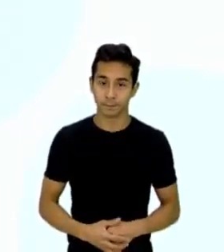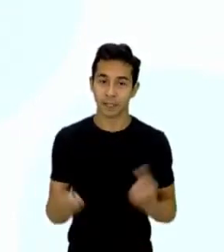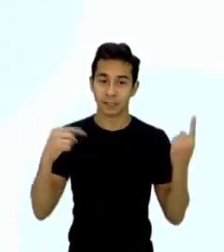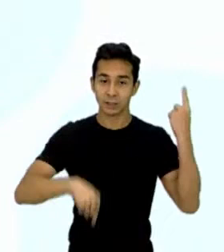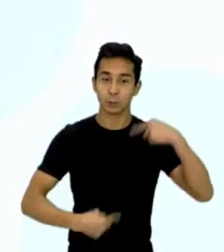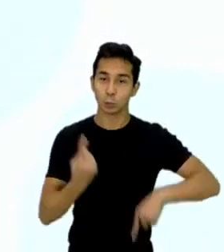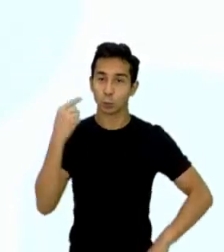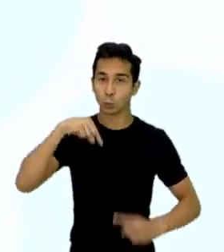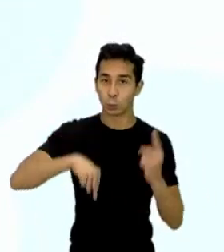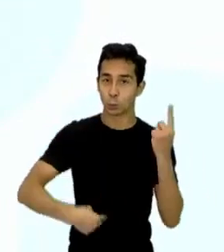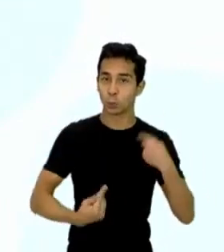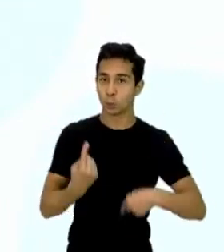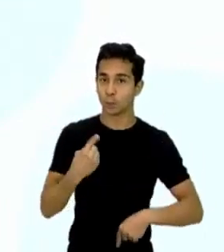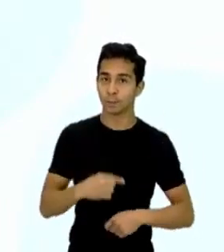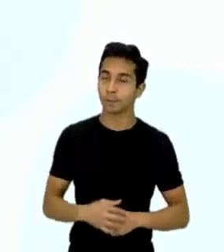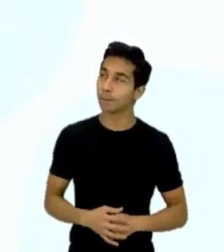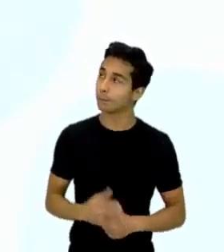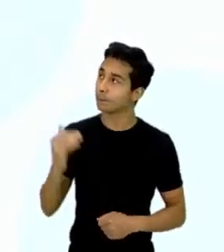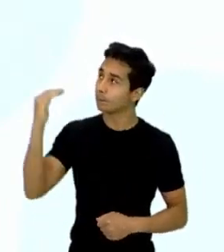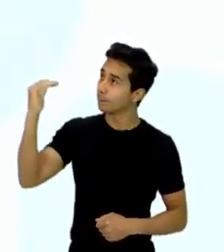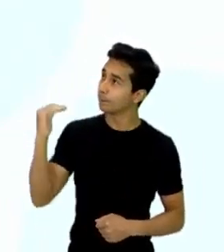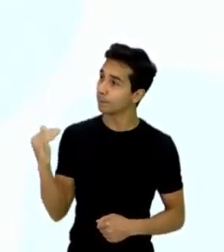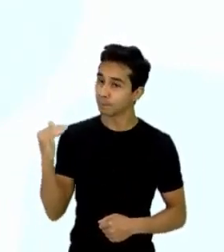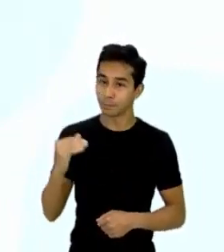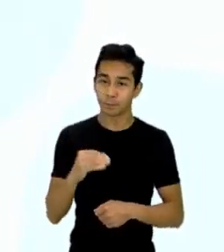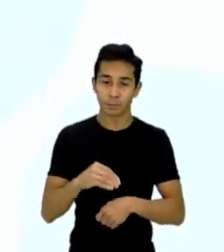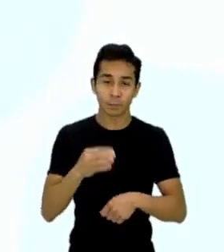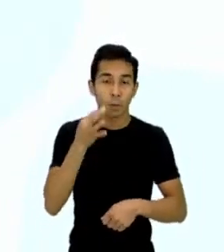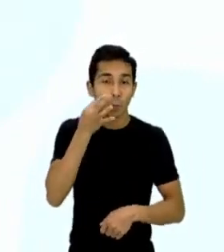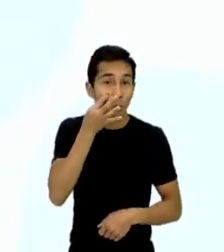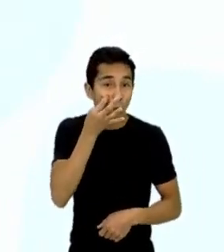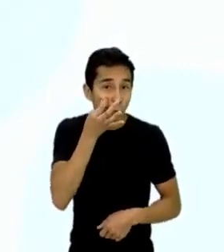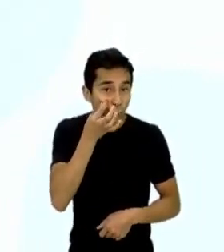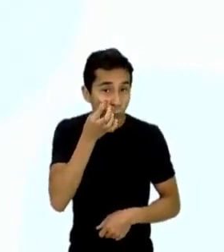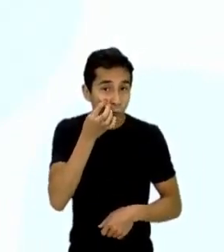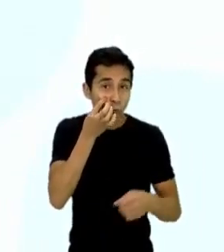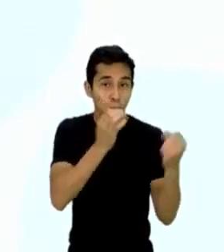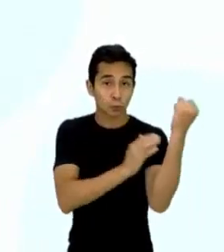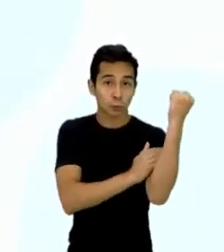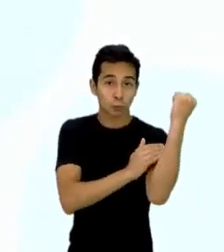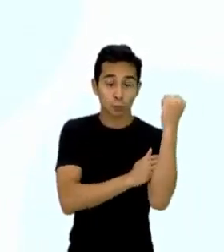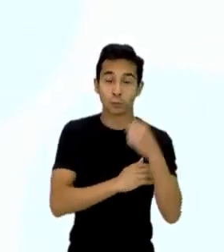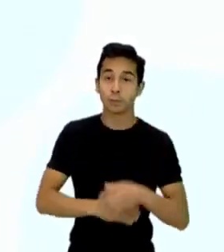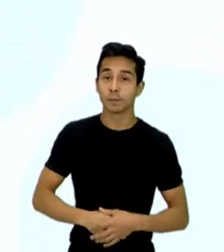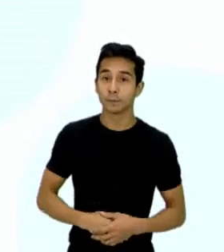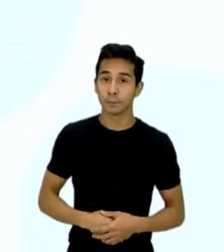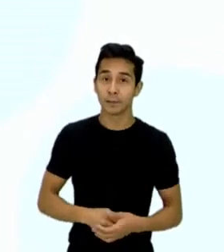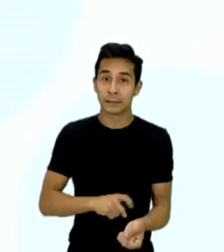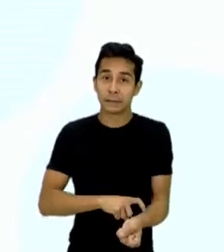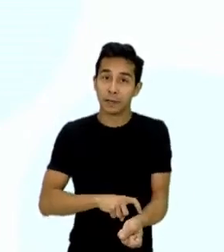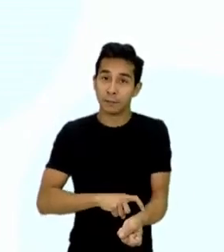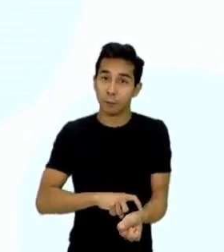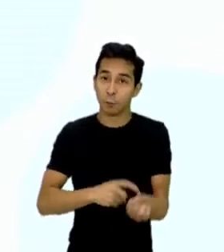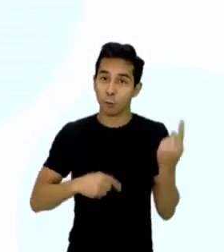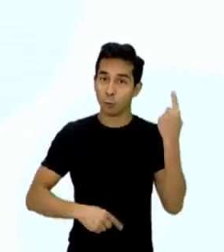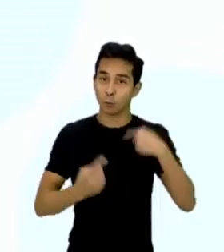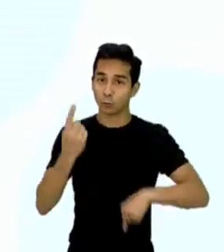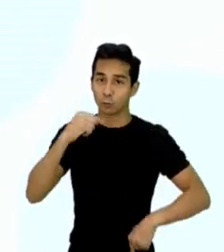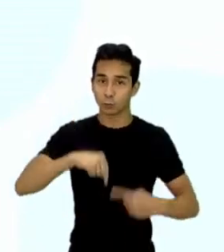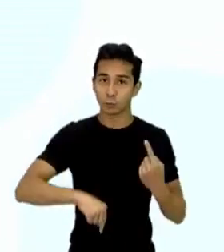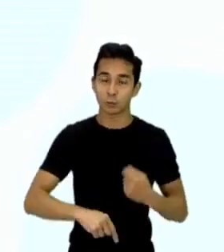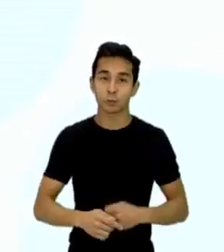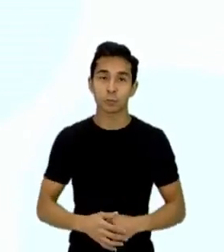circulatório, temos o sistema muscular, o sistema nervoso, o